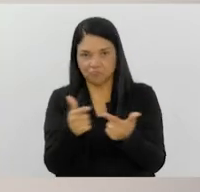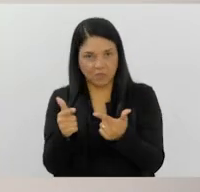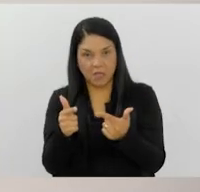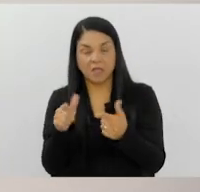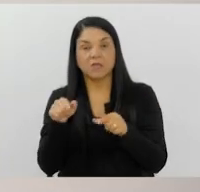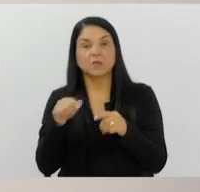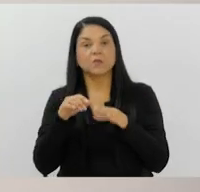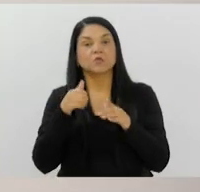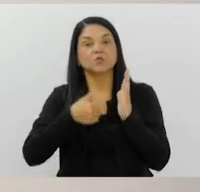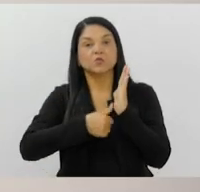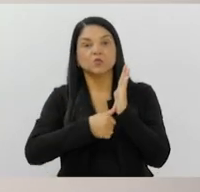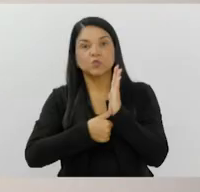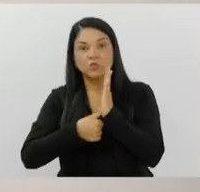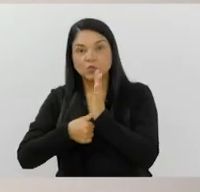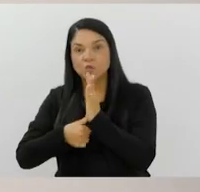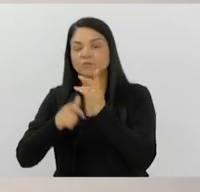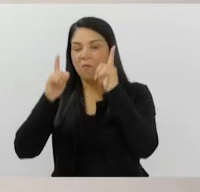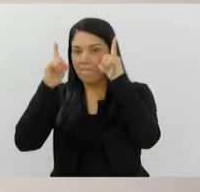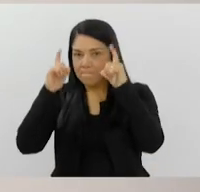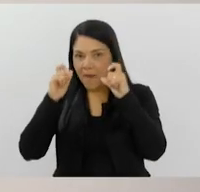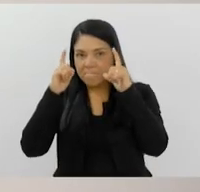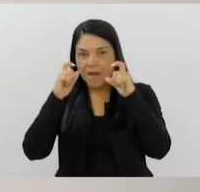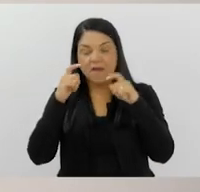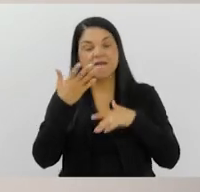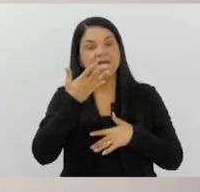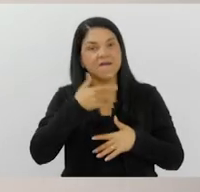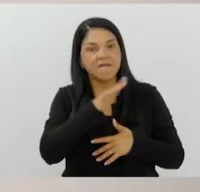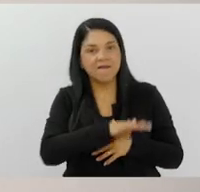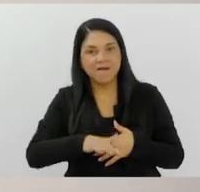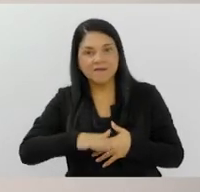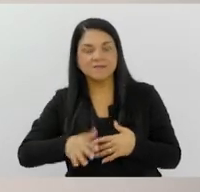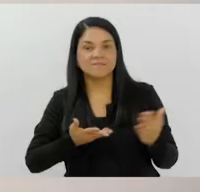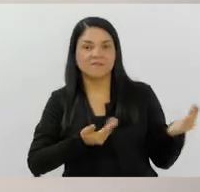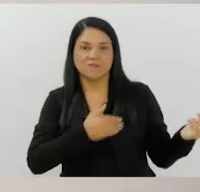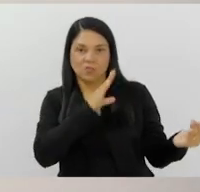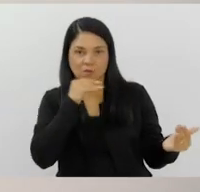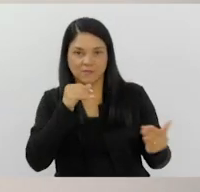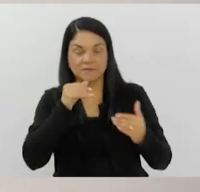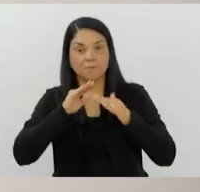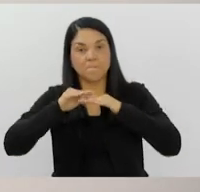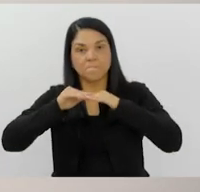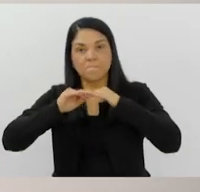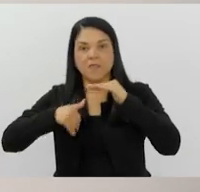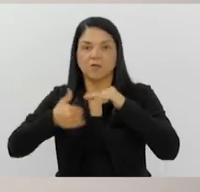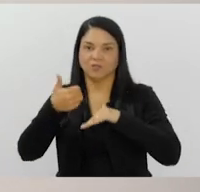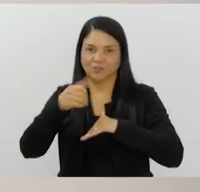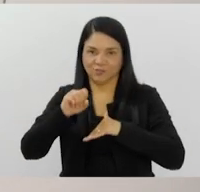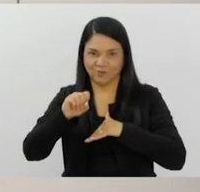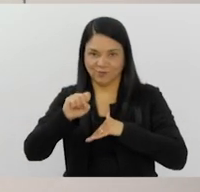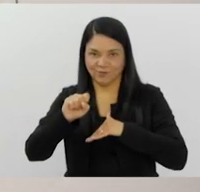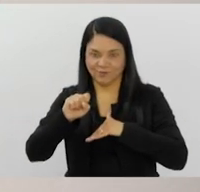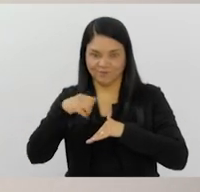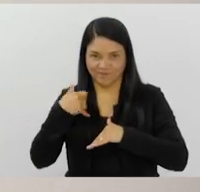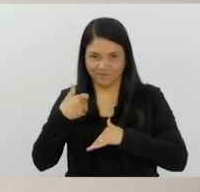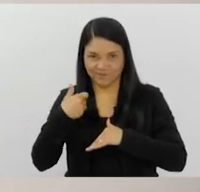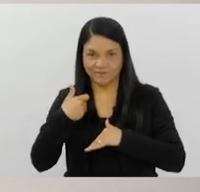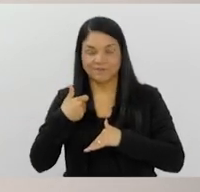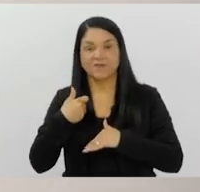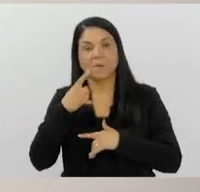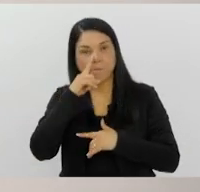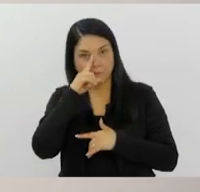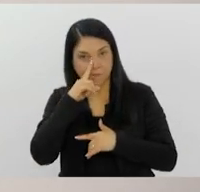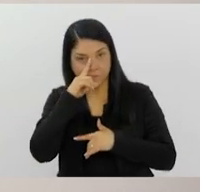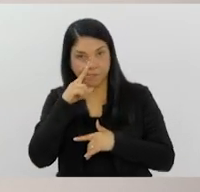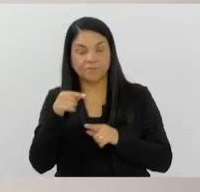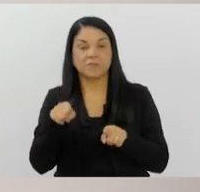clubes estão datif crianças e adolescentes O que é um grande perigo e o segundo ponto que é